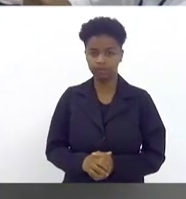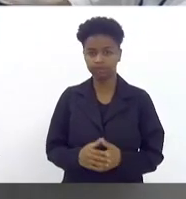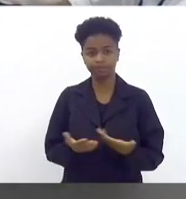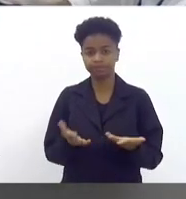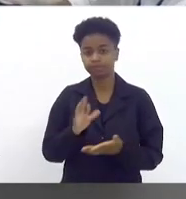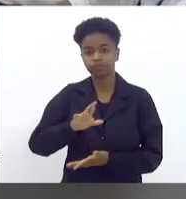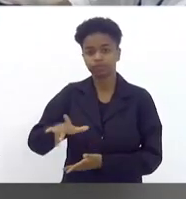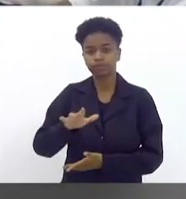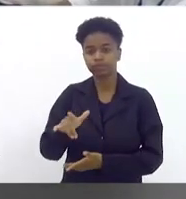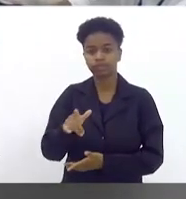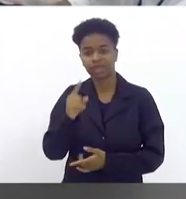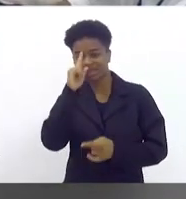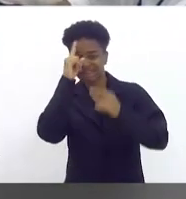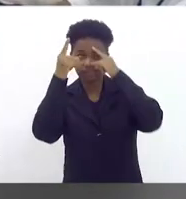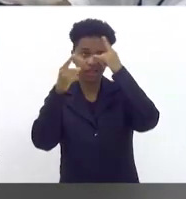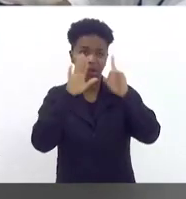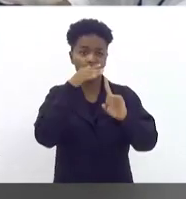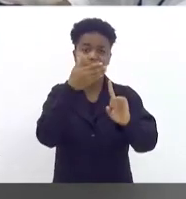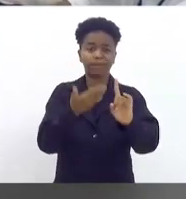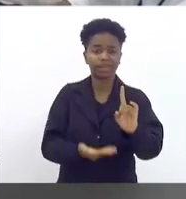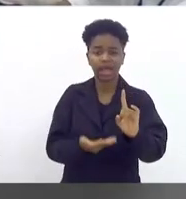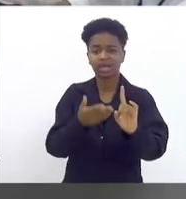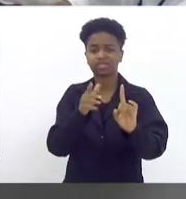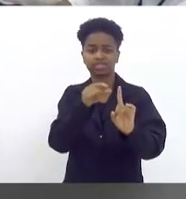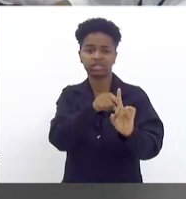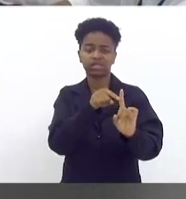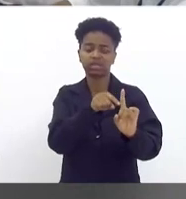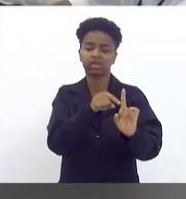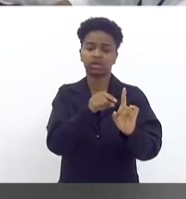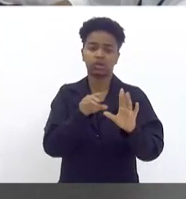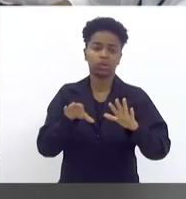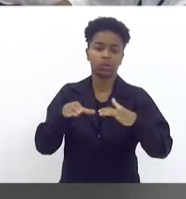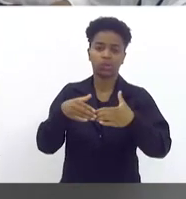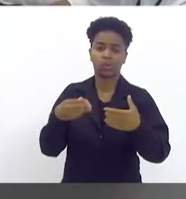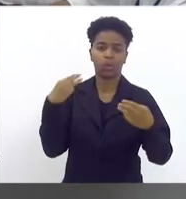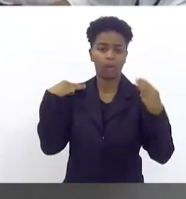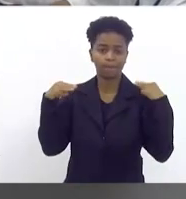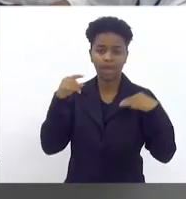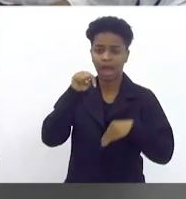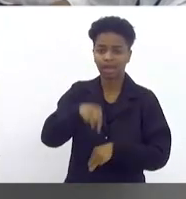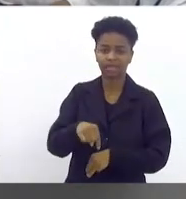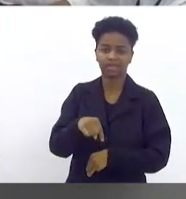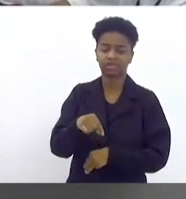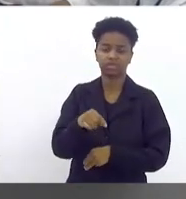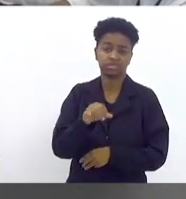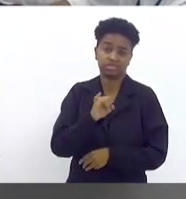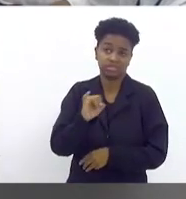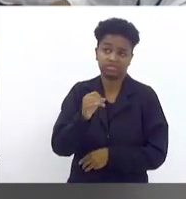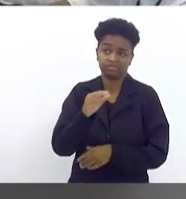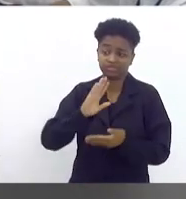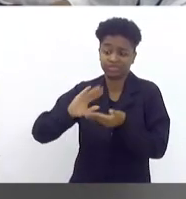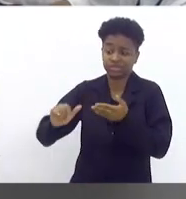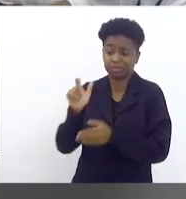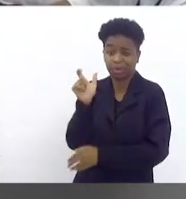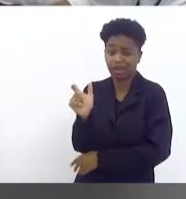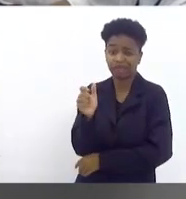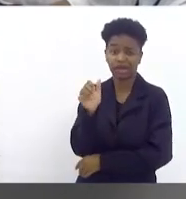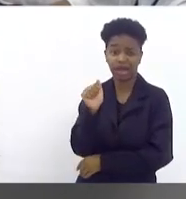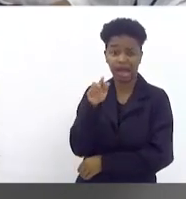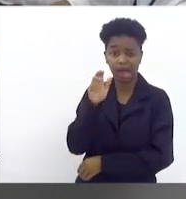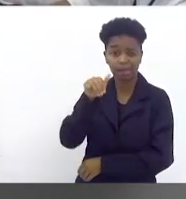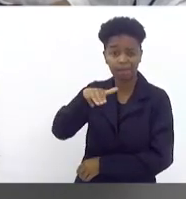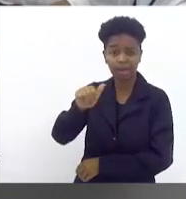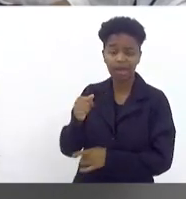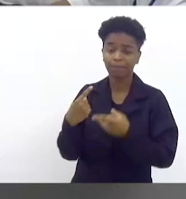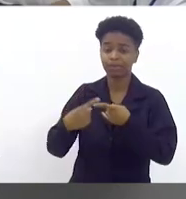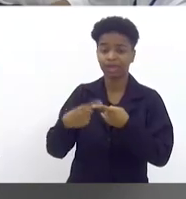de se cogitar fazer homenagem à Força Expedicionária Brasileira sem falar na arma, que é o instrumento de trabalho da Força